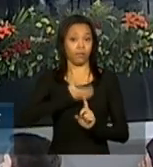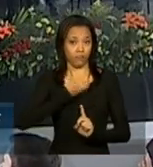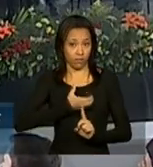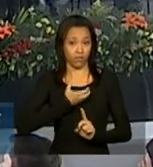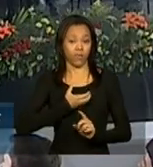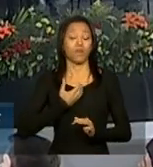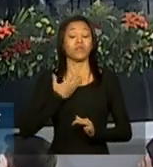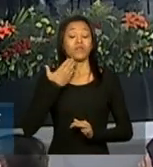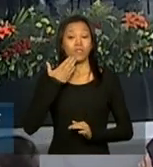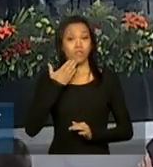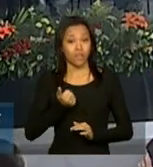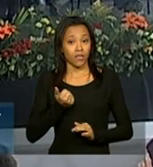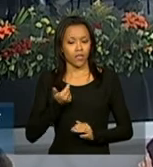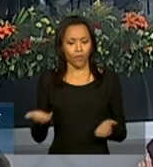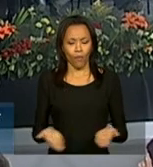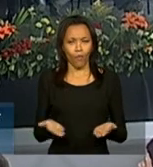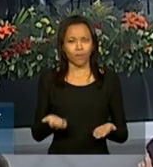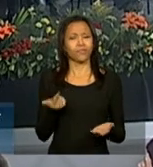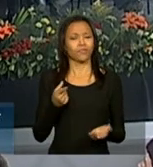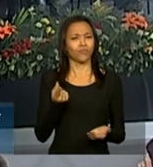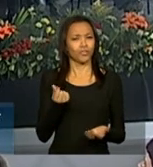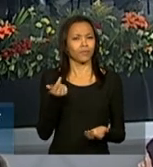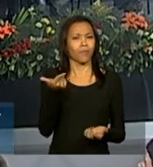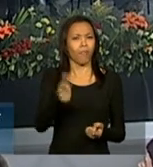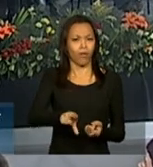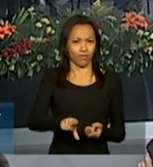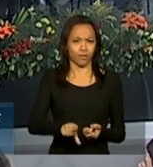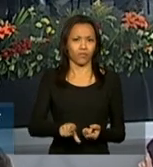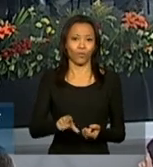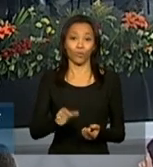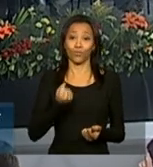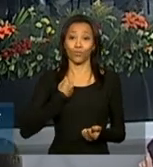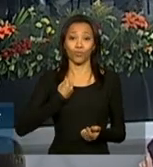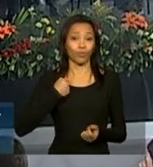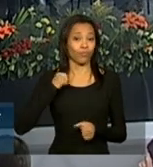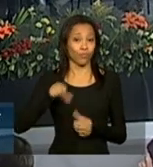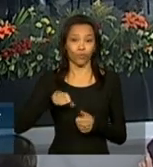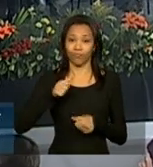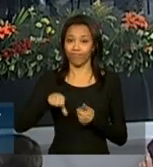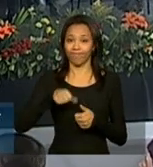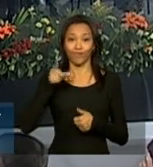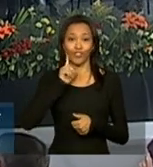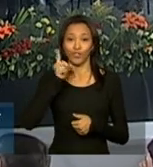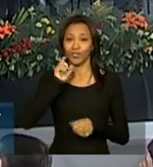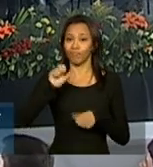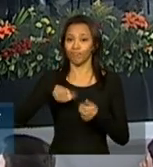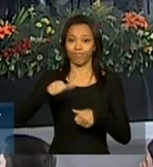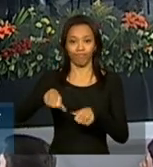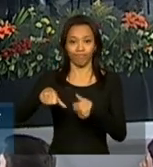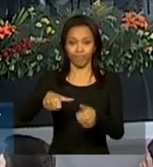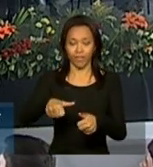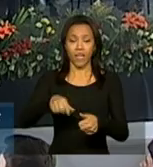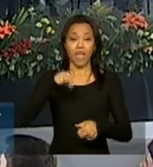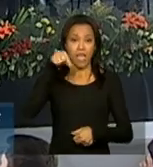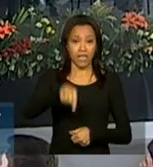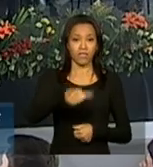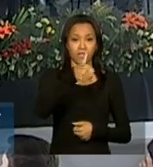que já deve estar em mais hoje. Os números mudam a cada dia. Mas esses